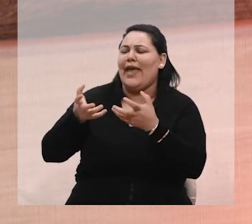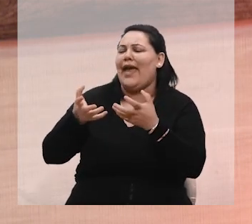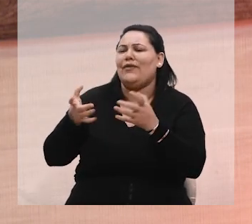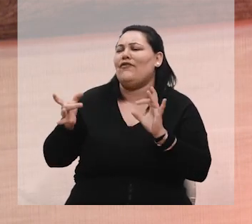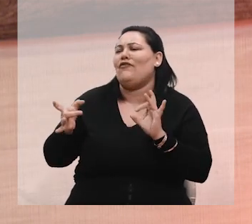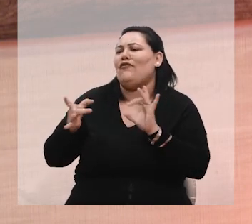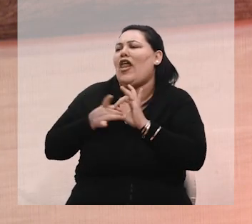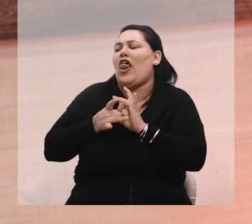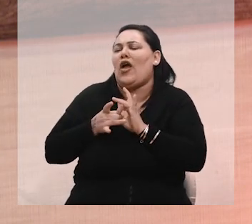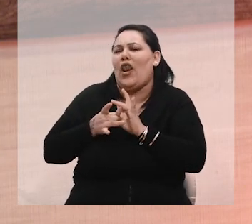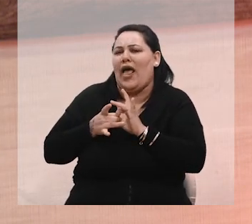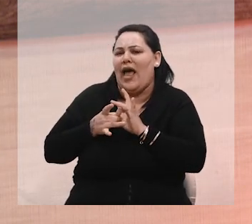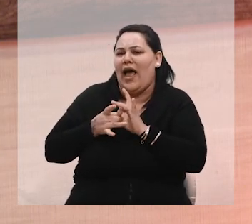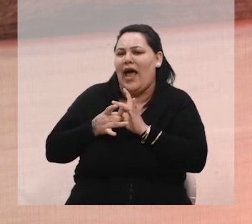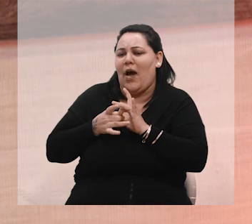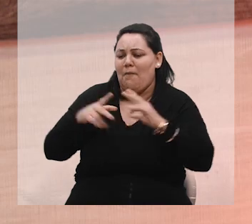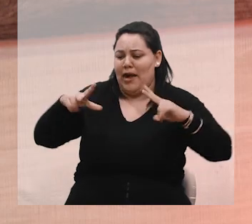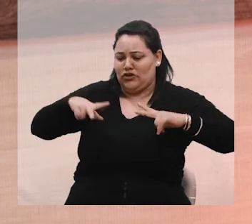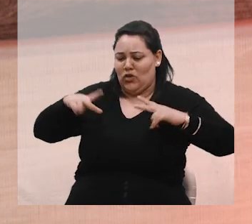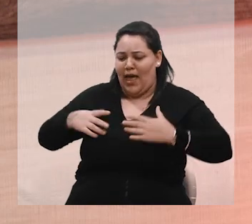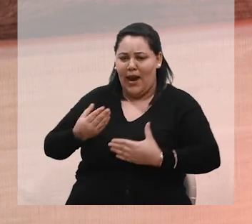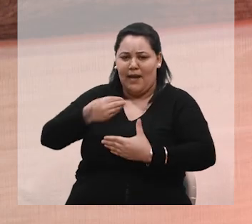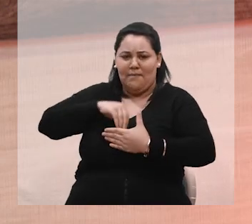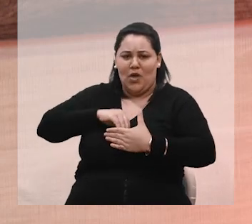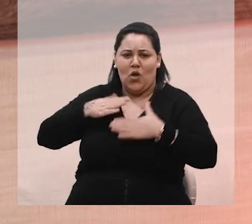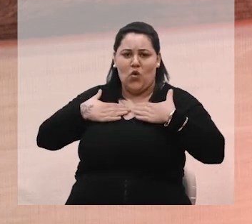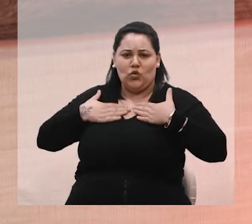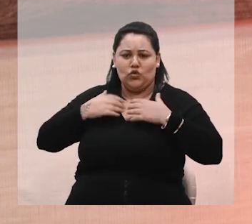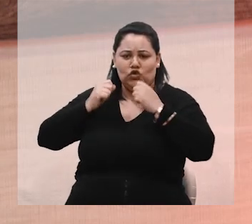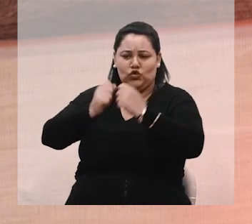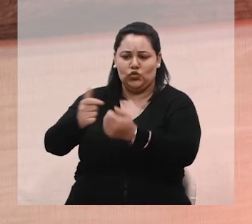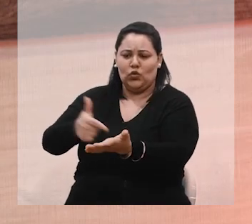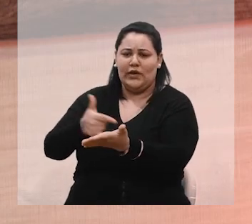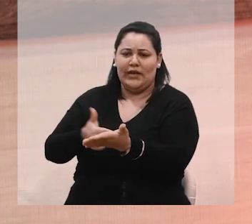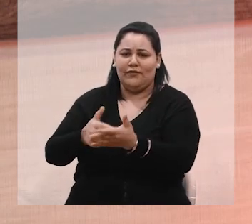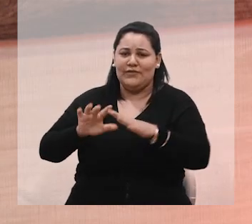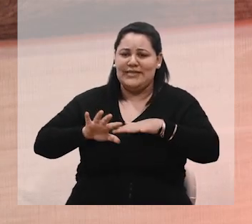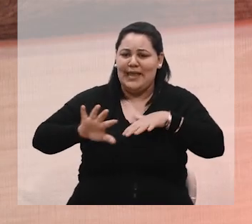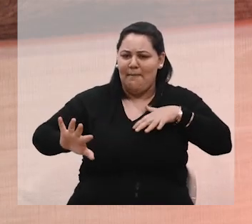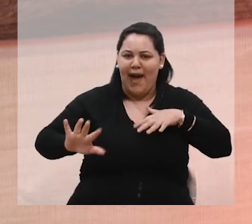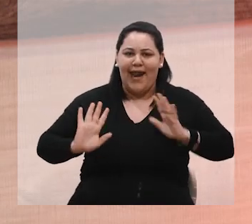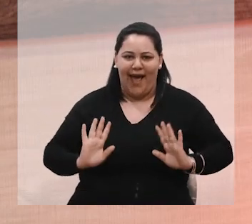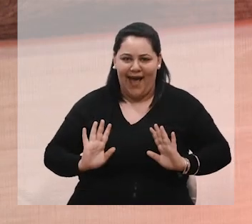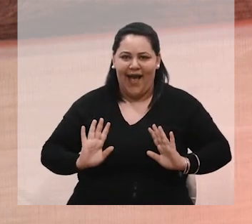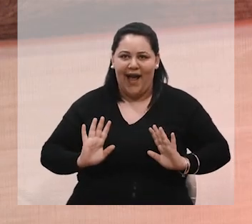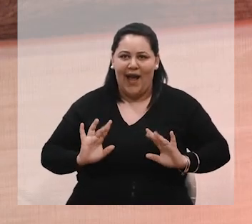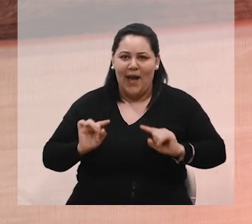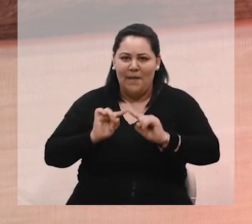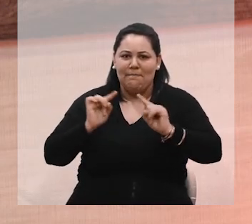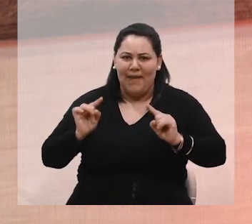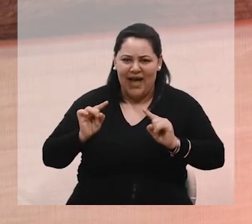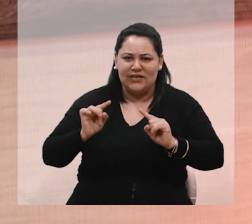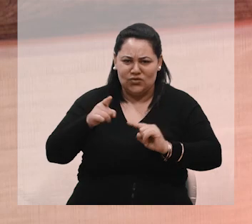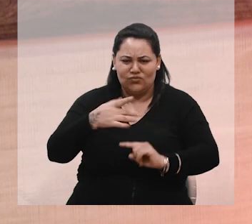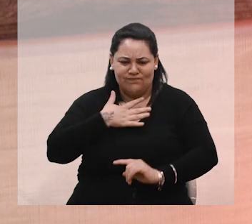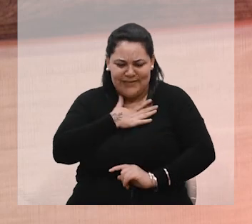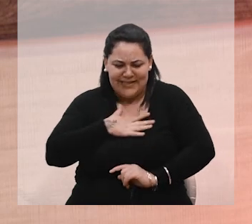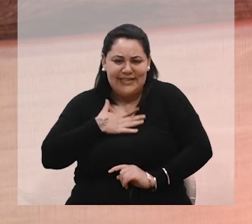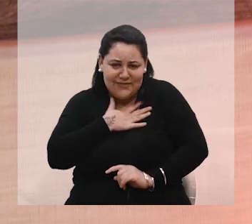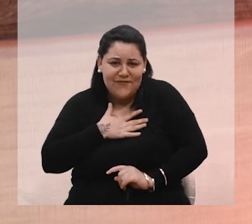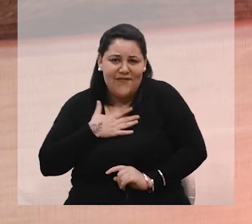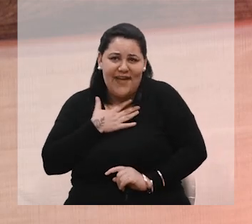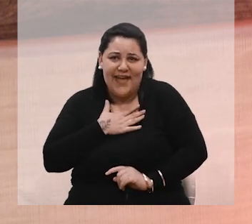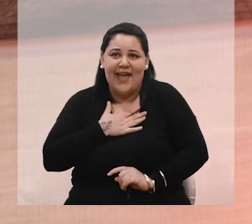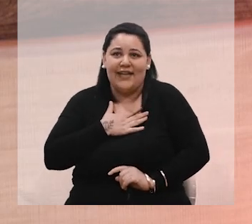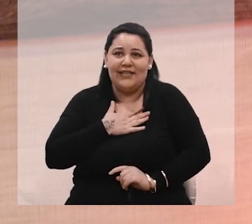vincular tanto o meu lado pessoal com a obra ali, é a obra em si. Mas te satisfaz,